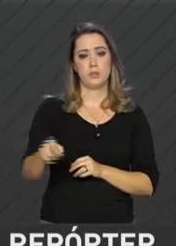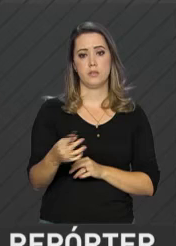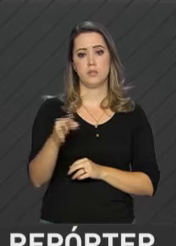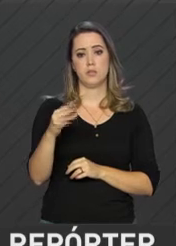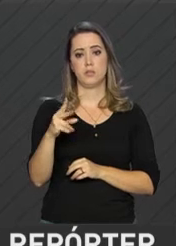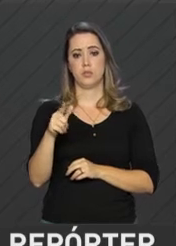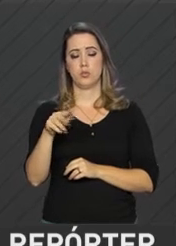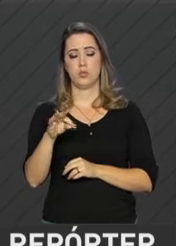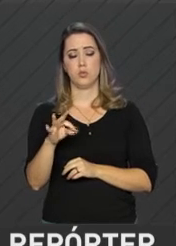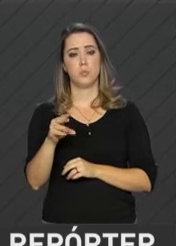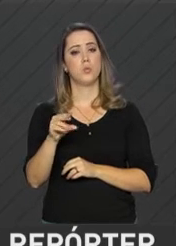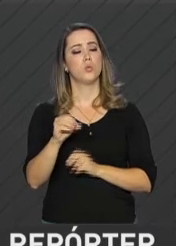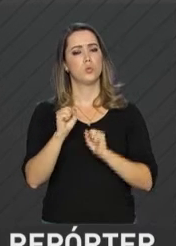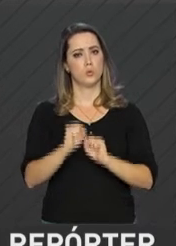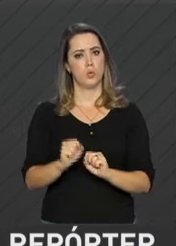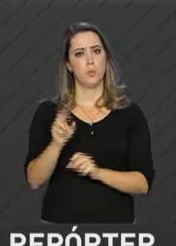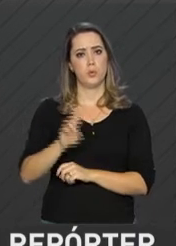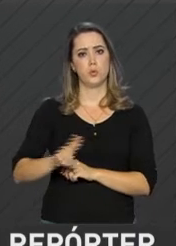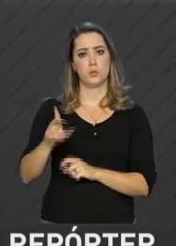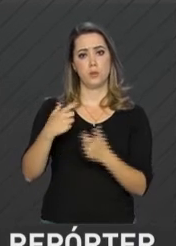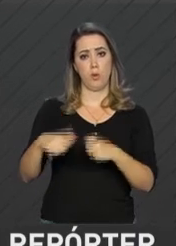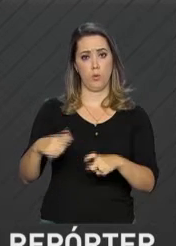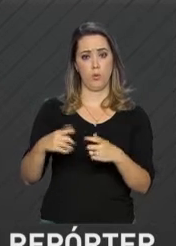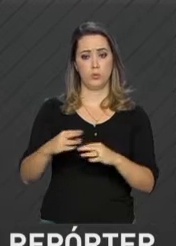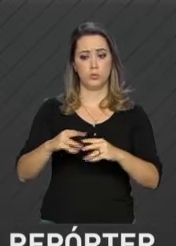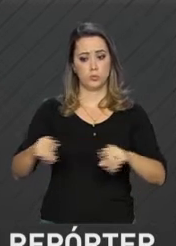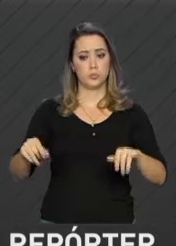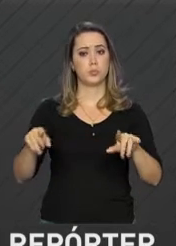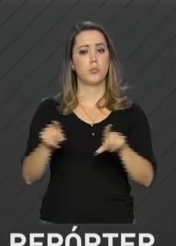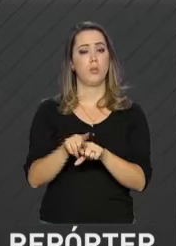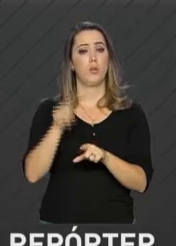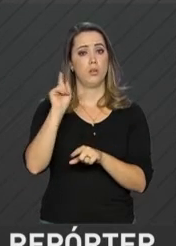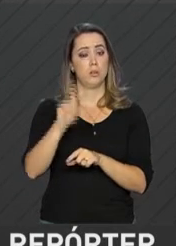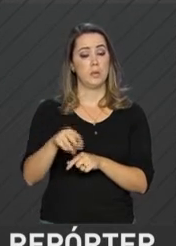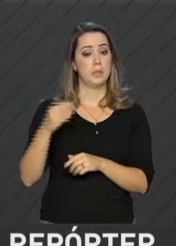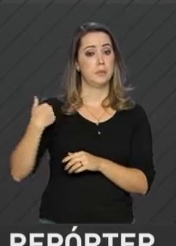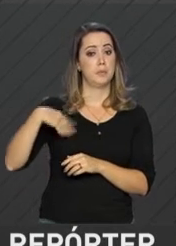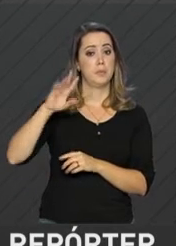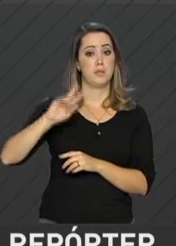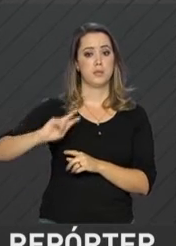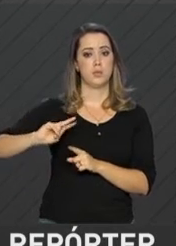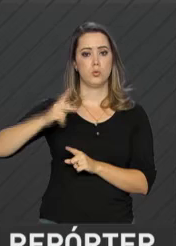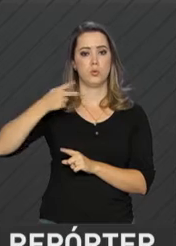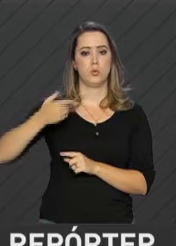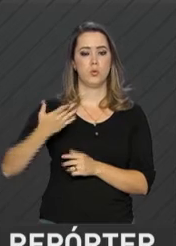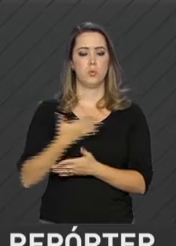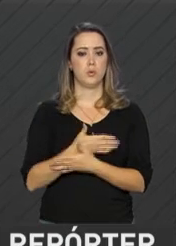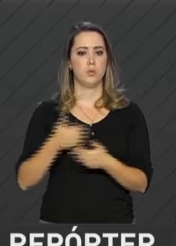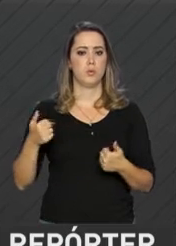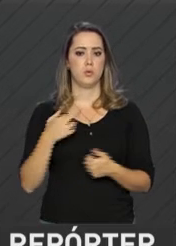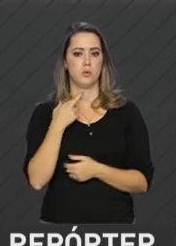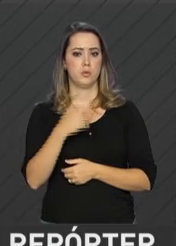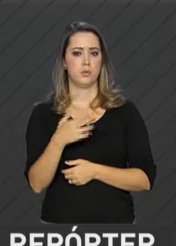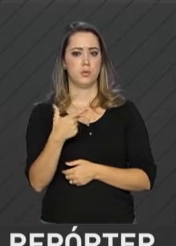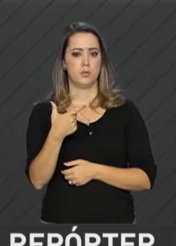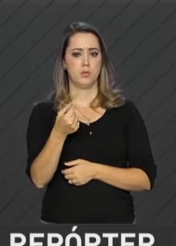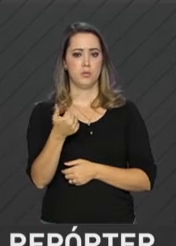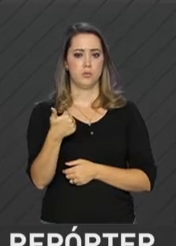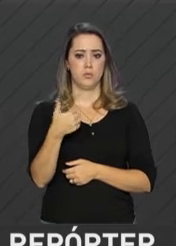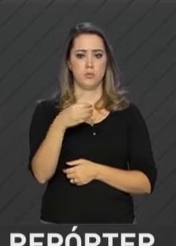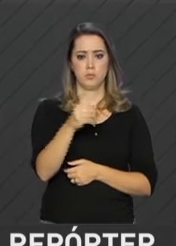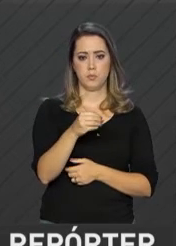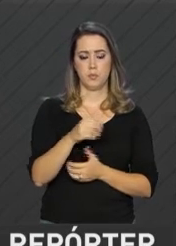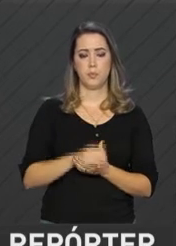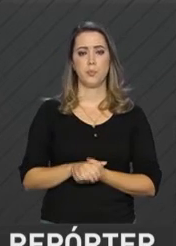que autorizam a exploração provisória do imóvel número que representa mais do que o dobro que o melhor resultado anterior alcançado em